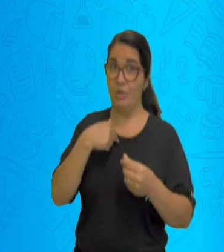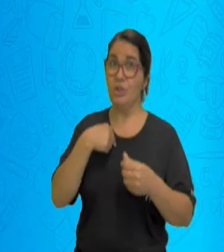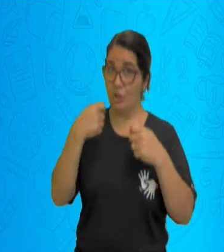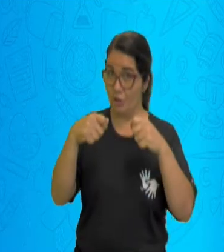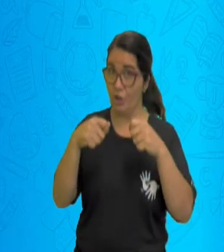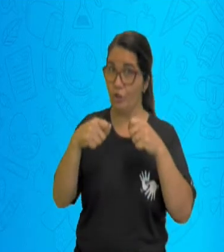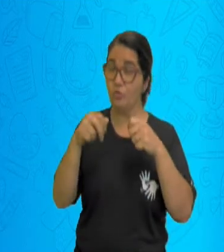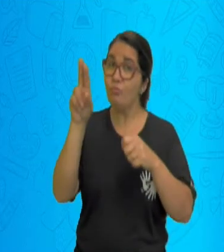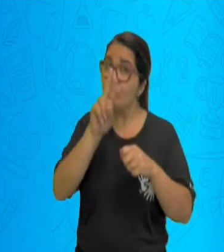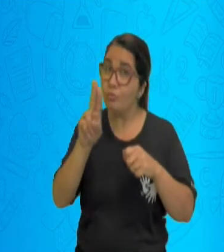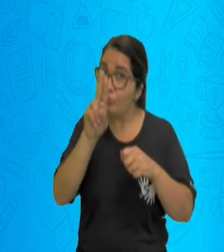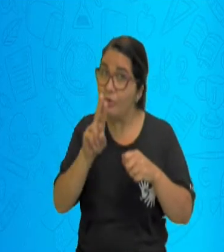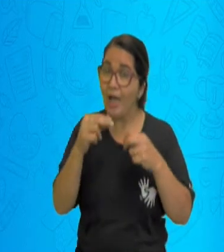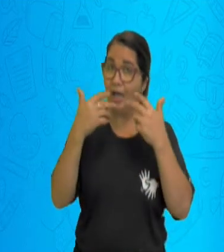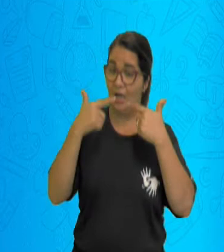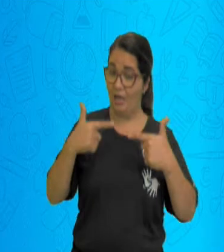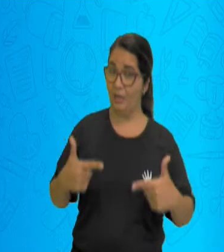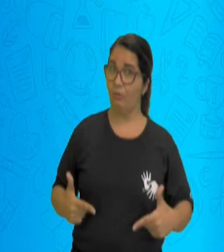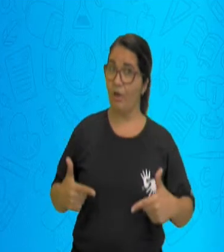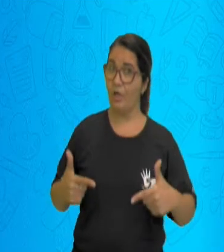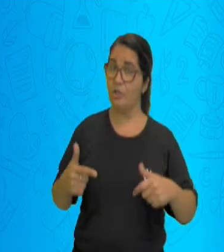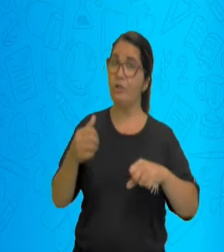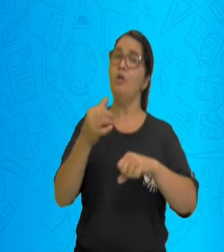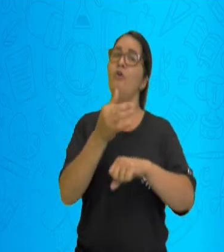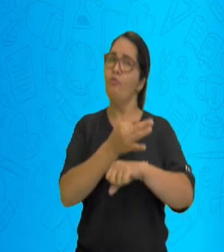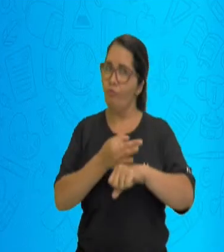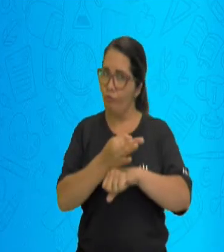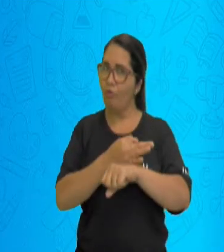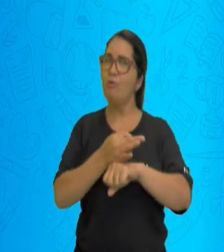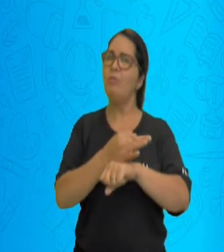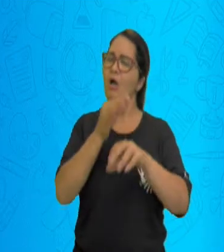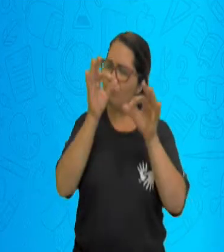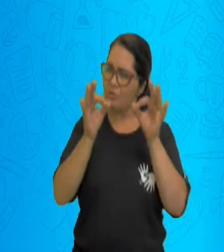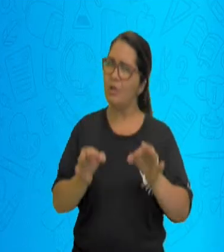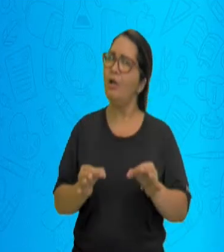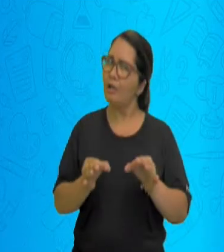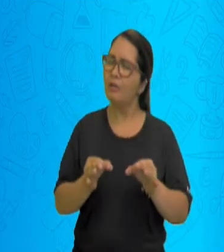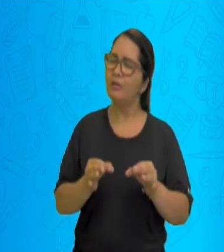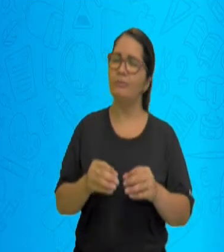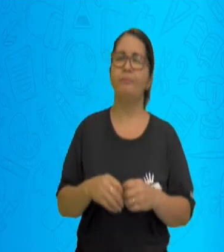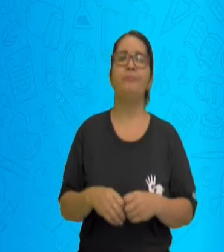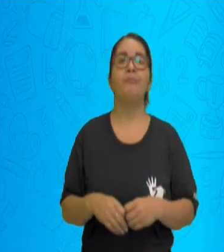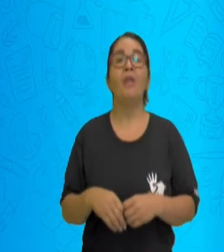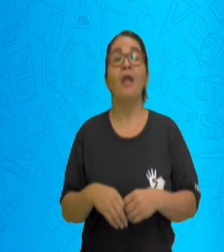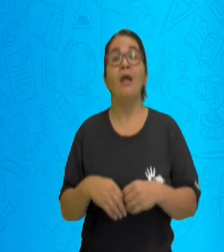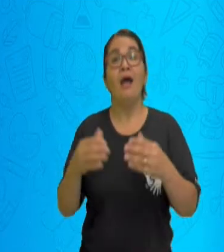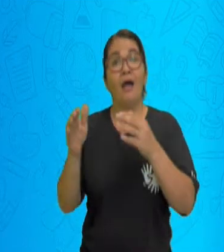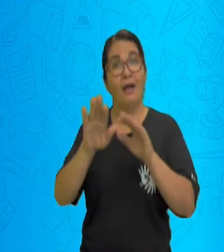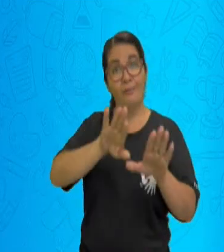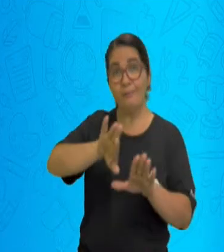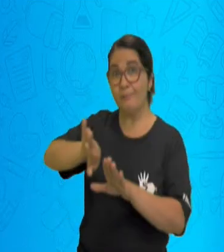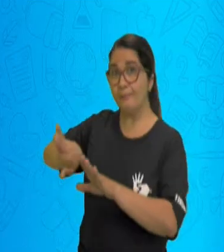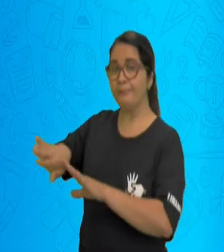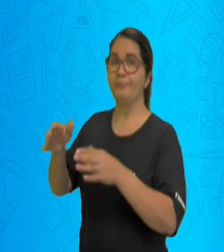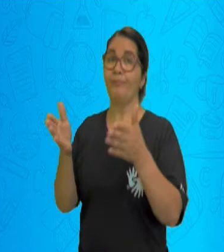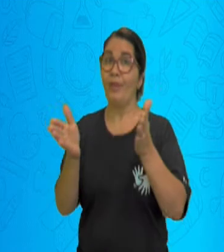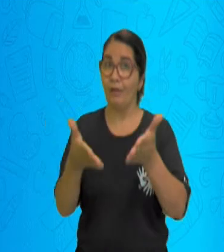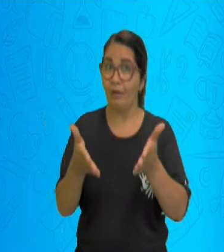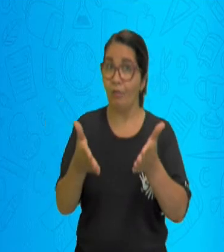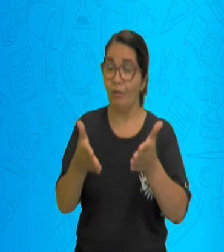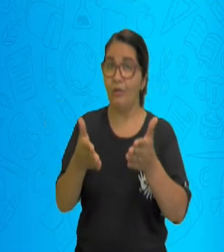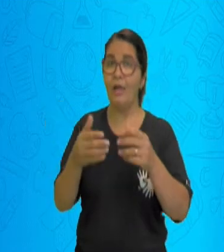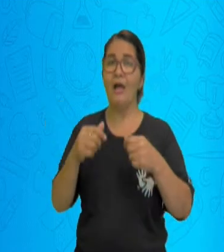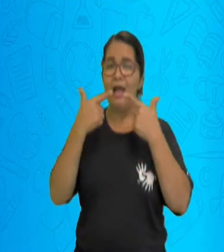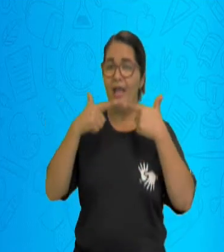E agora, linguagem informal. Vamos entender então as características da linguagem informal. A